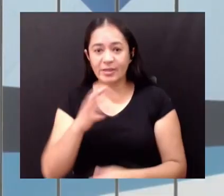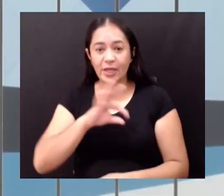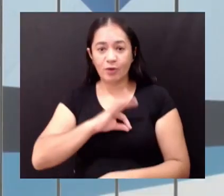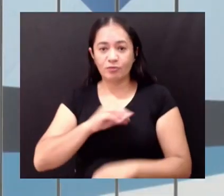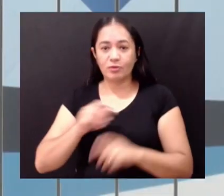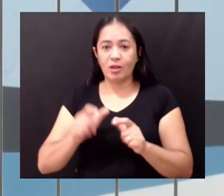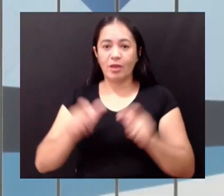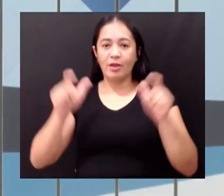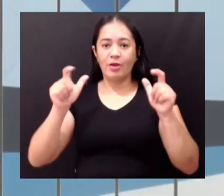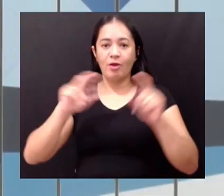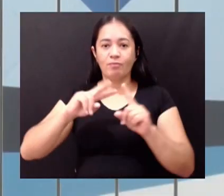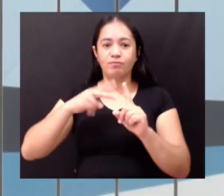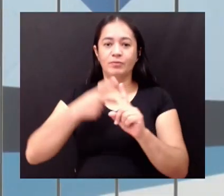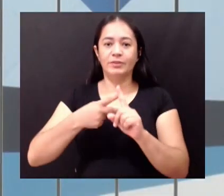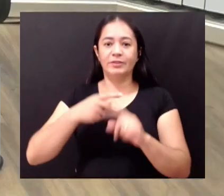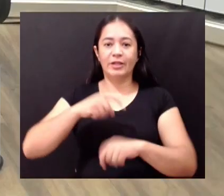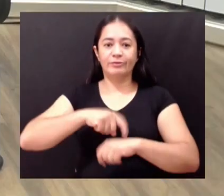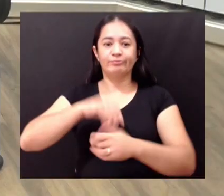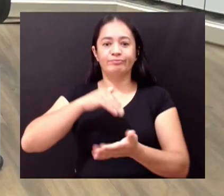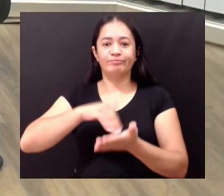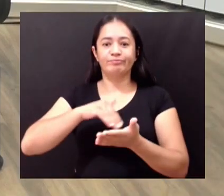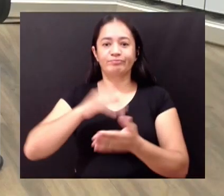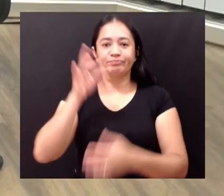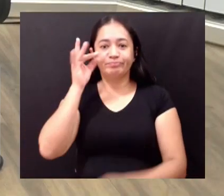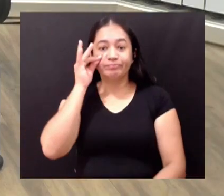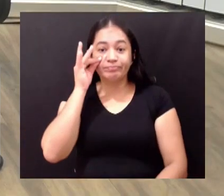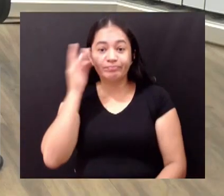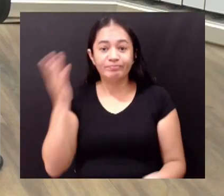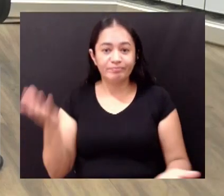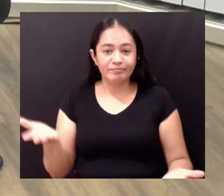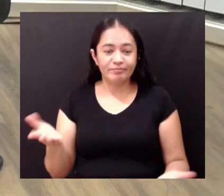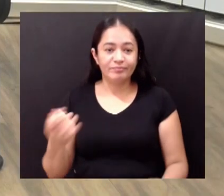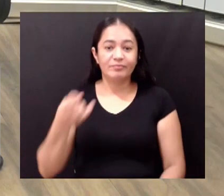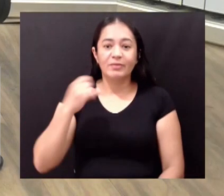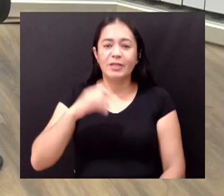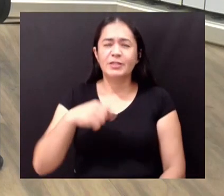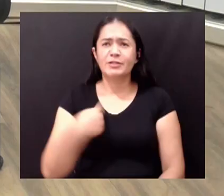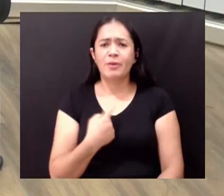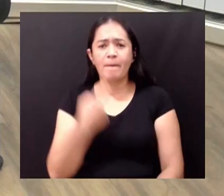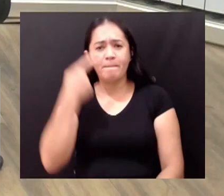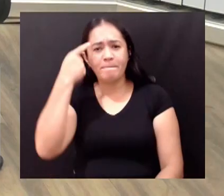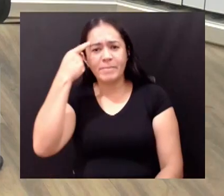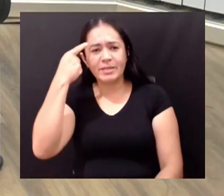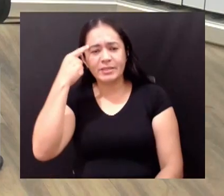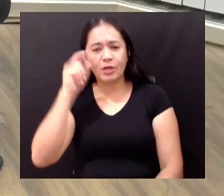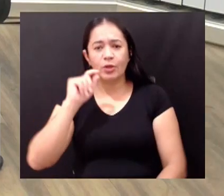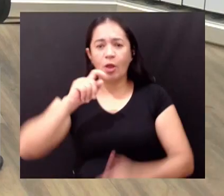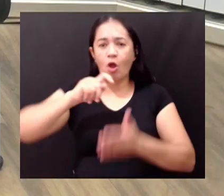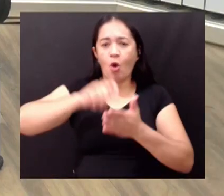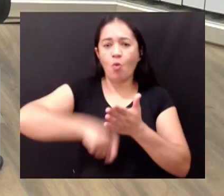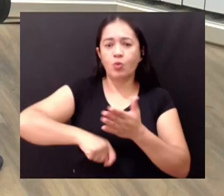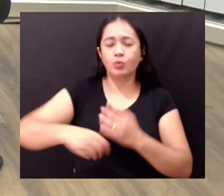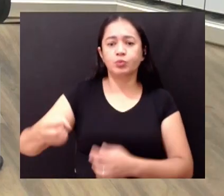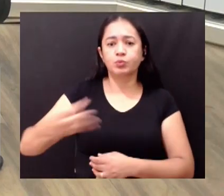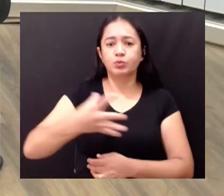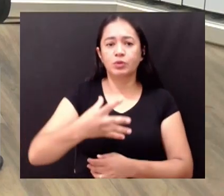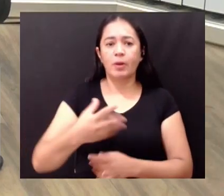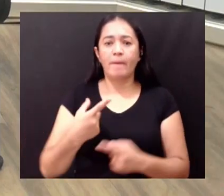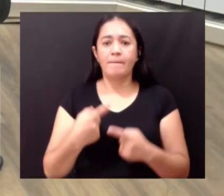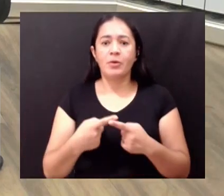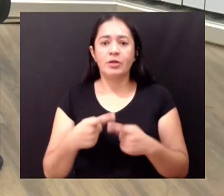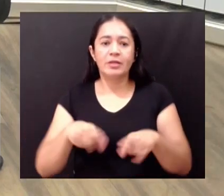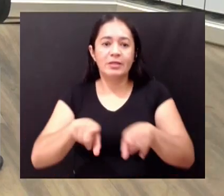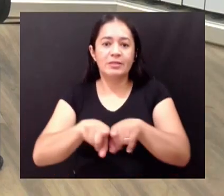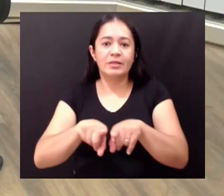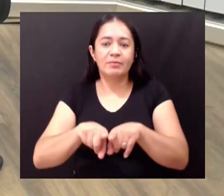escritório? E se a gente considerar também as novas contratações, porque também tem esse caso, né?